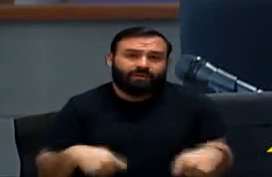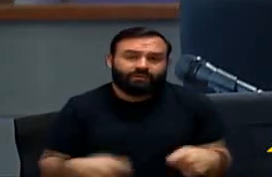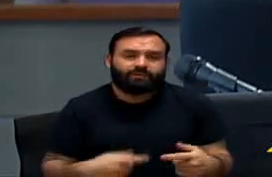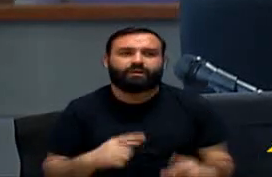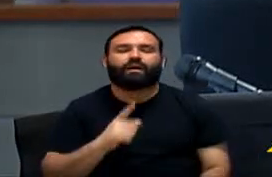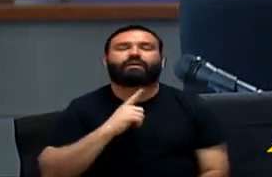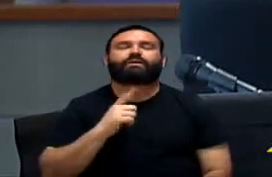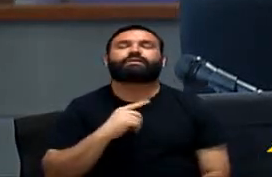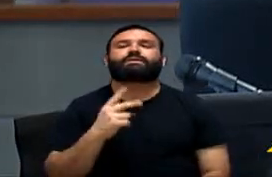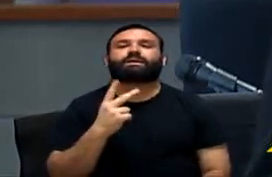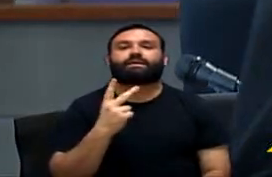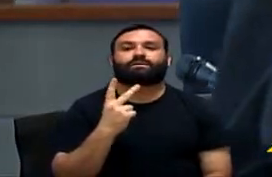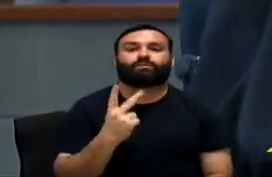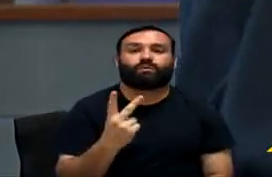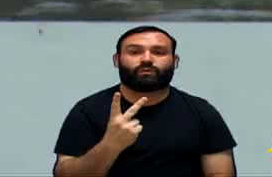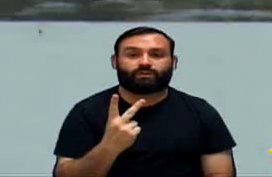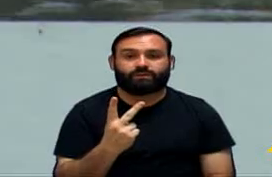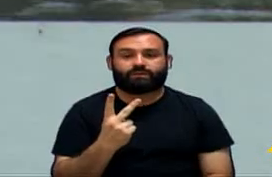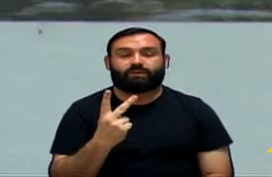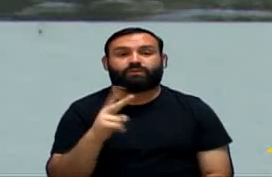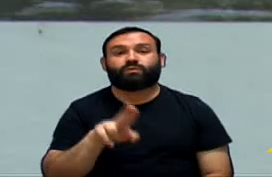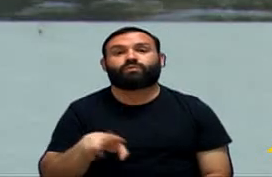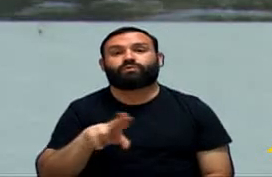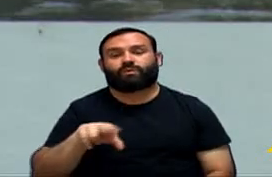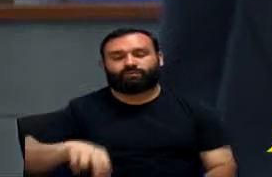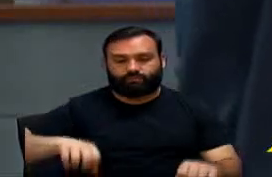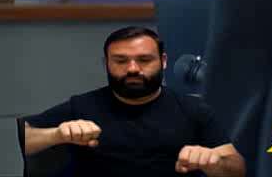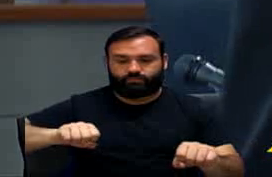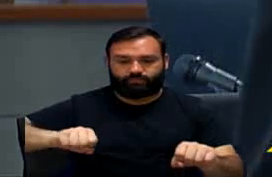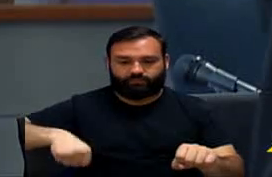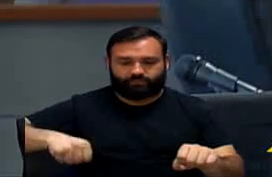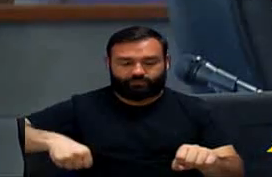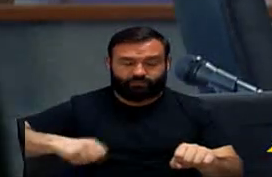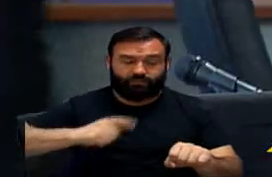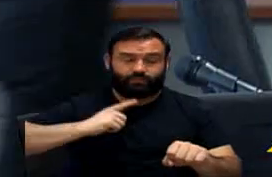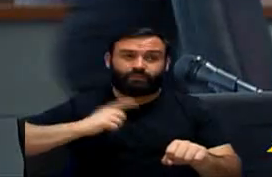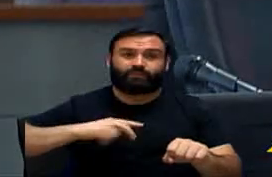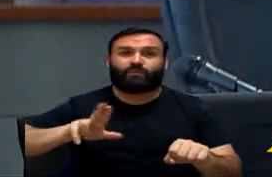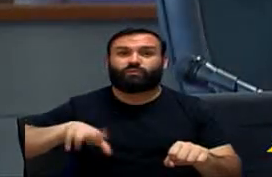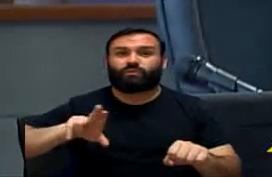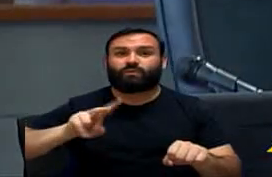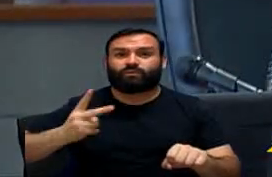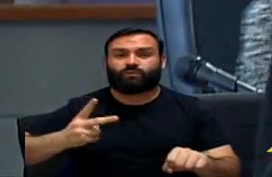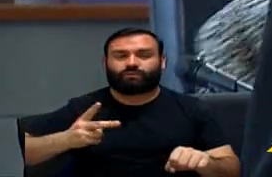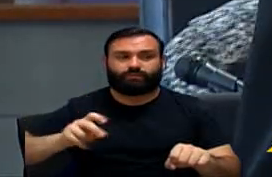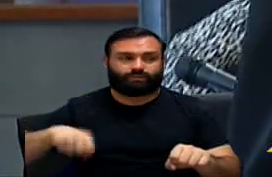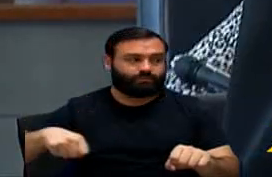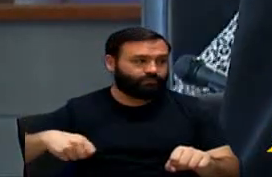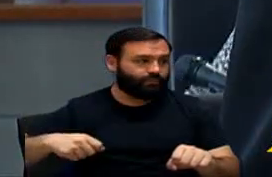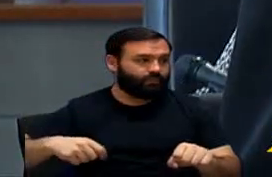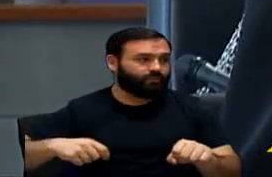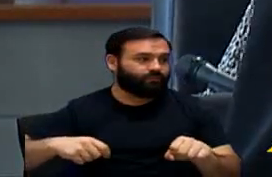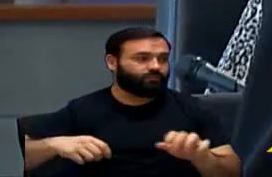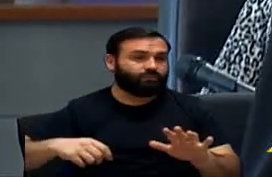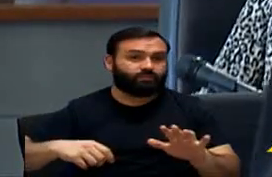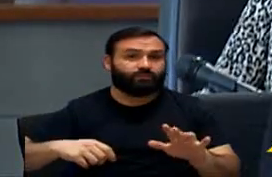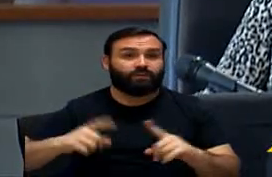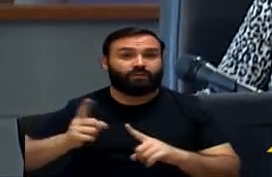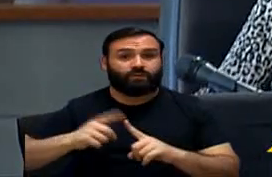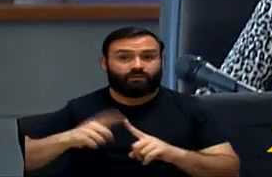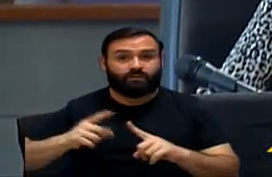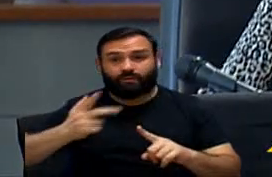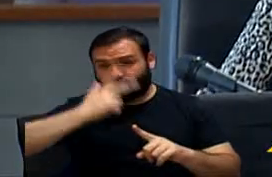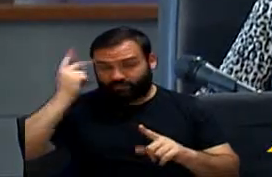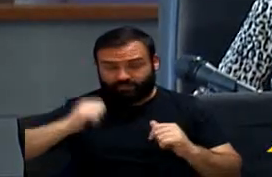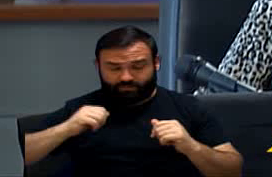Nós temos dois tipos de usuários de motocicleta Nós temos dois tipos de usuári trabador não